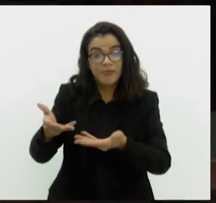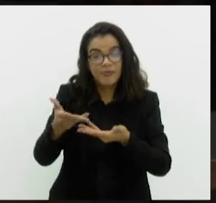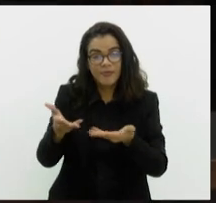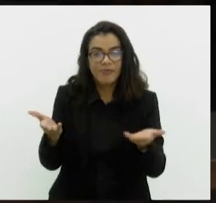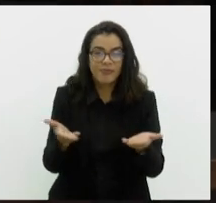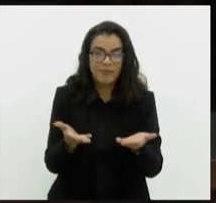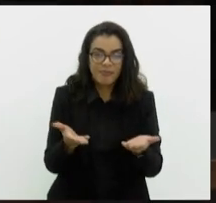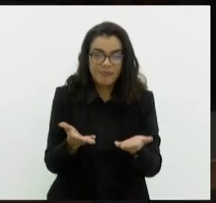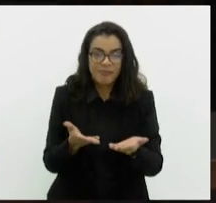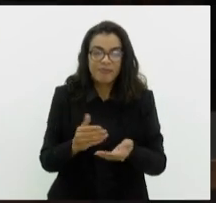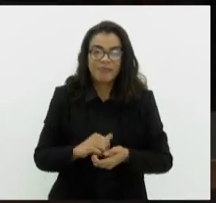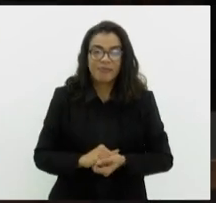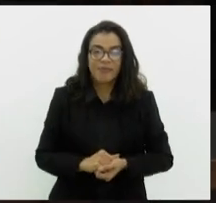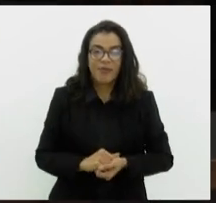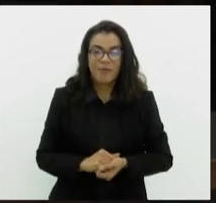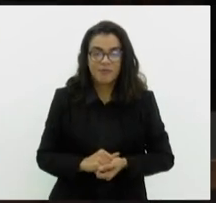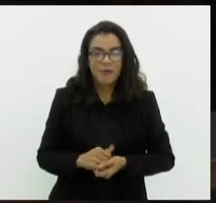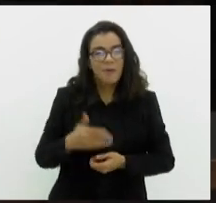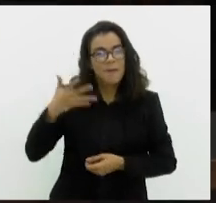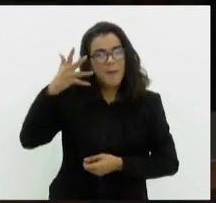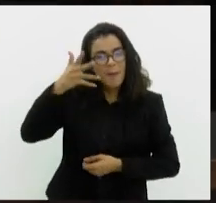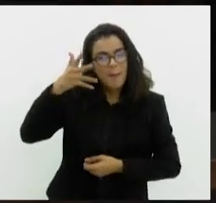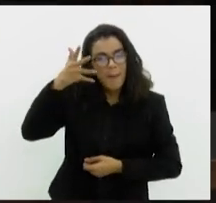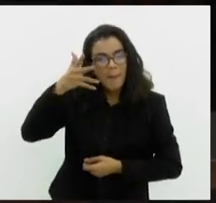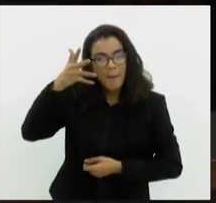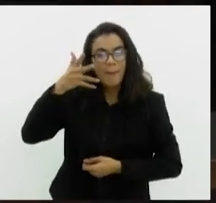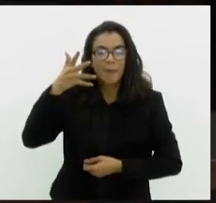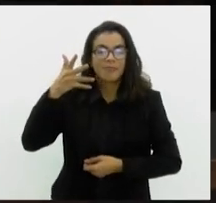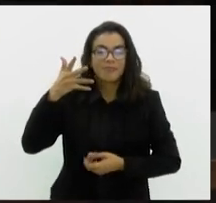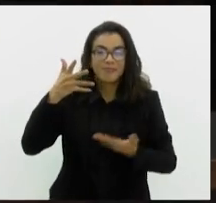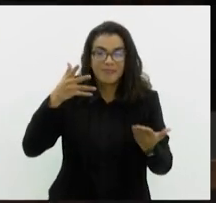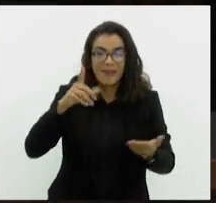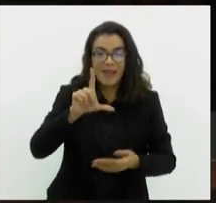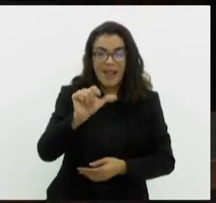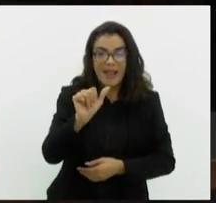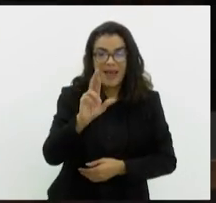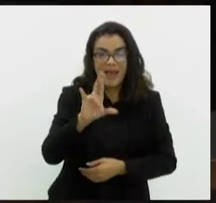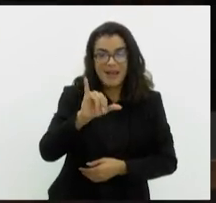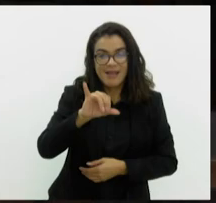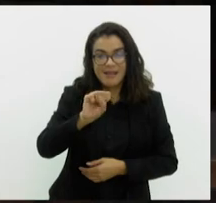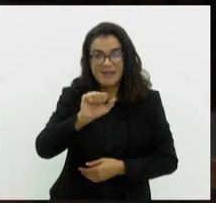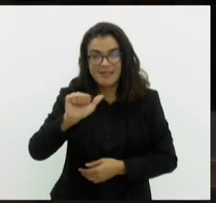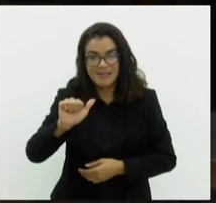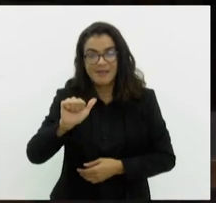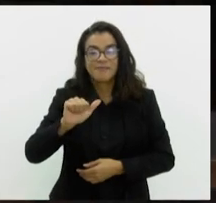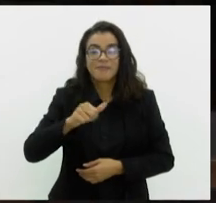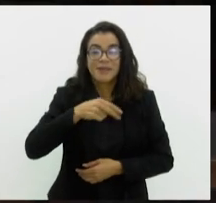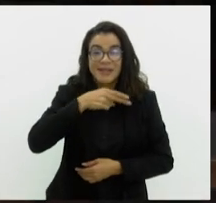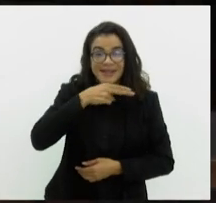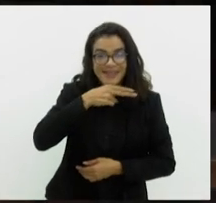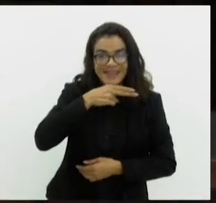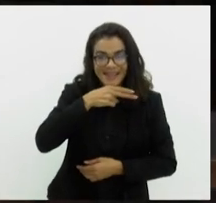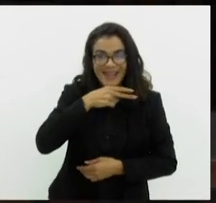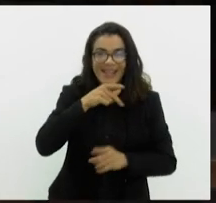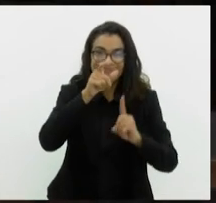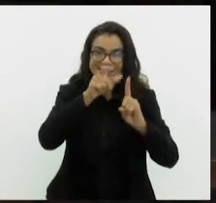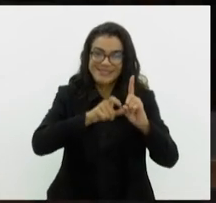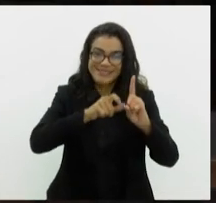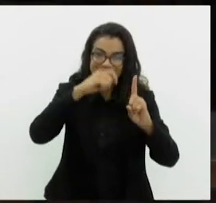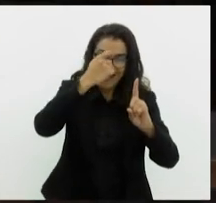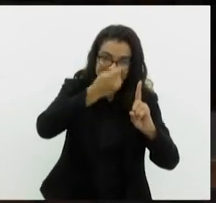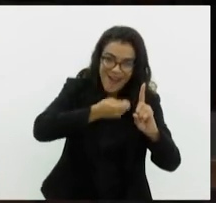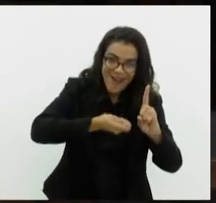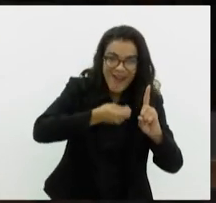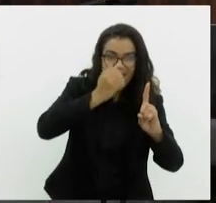agora para fazer uso da fala a senhora Larissa Lopes, neta da nossa homenageada no dia de